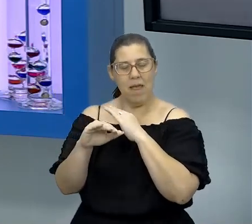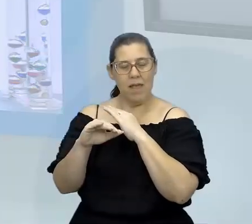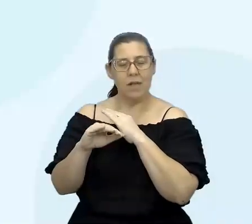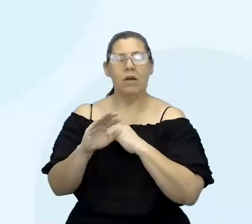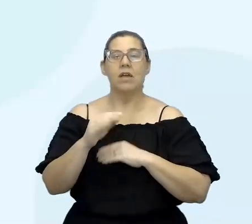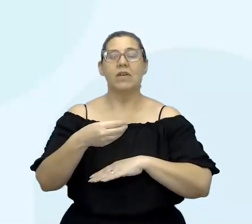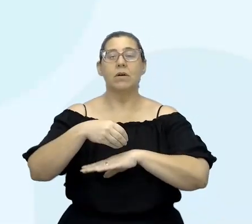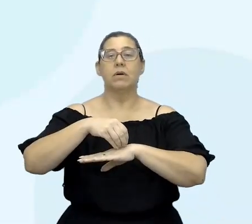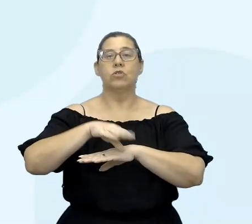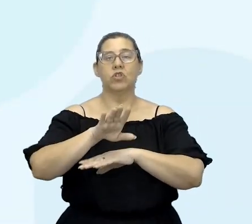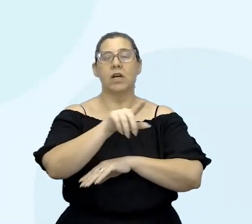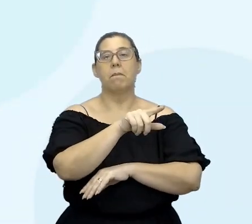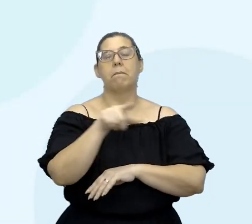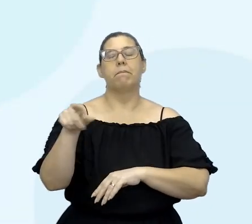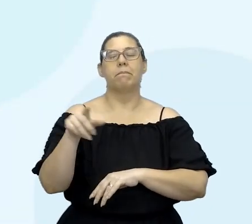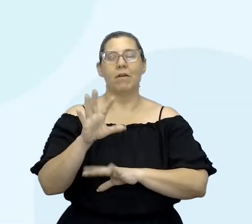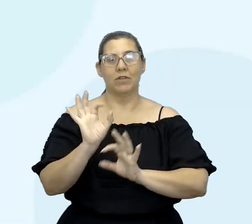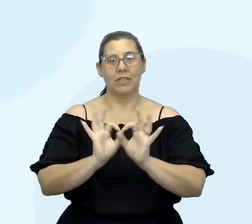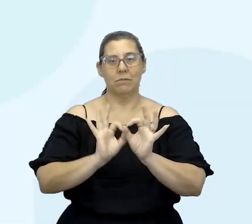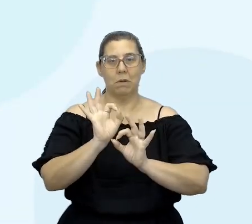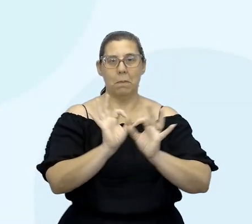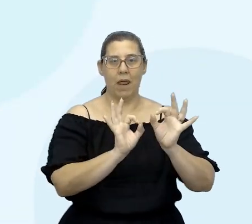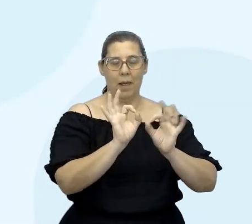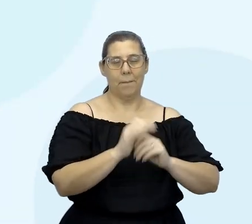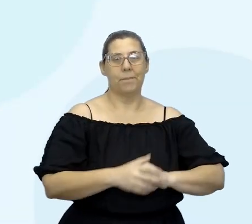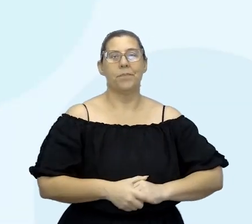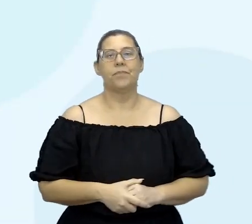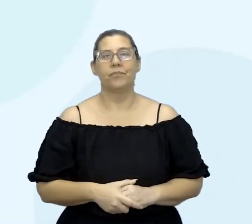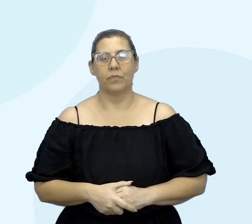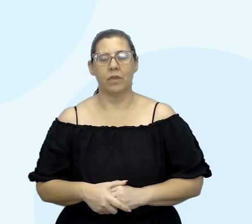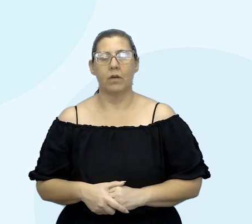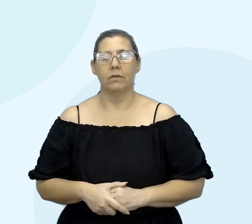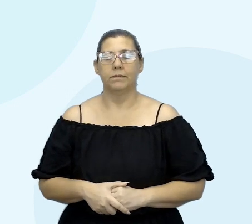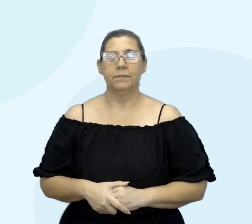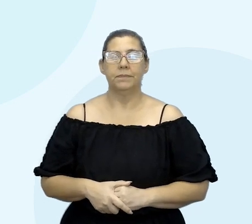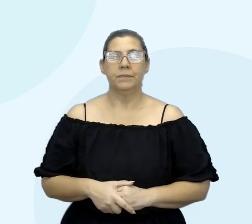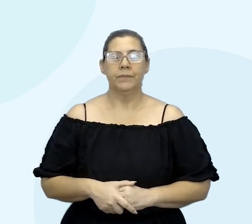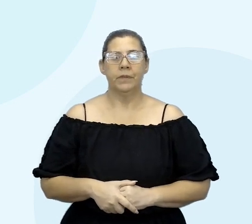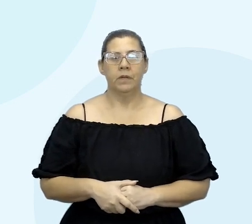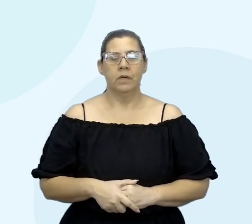estar orientando aí para vocês, né? No nosso contato.